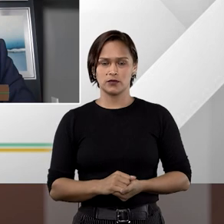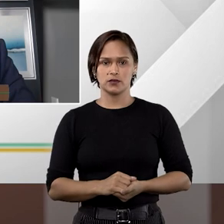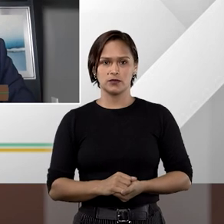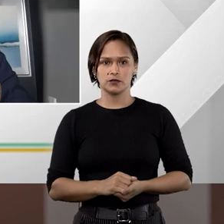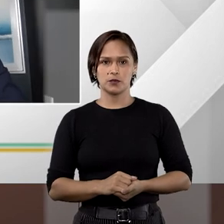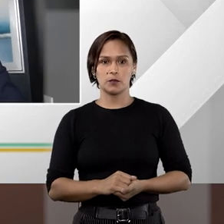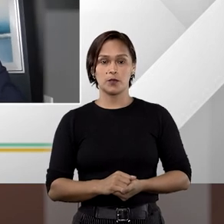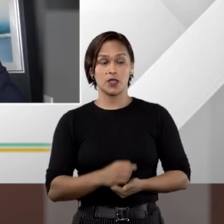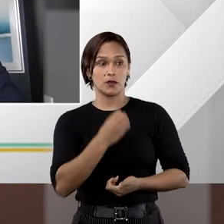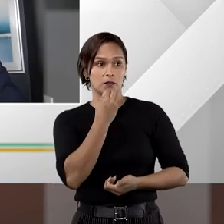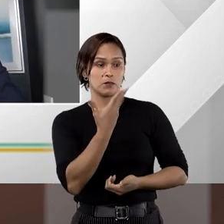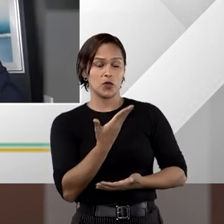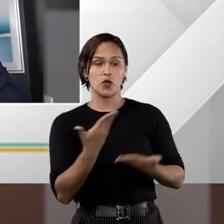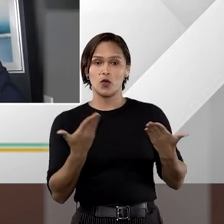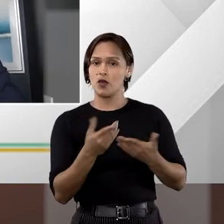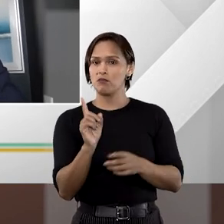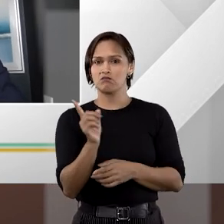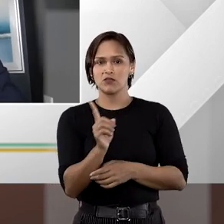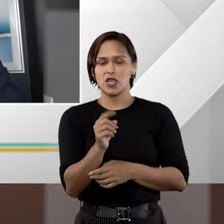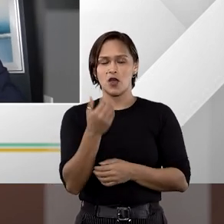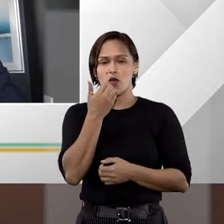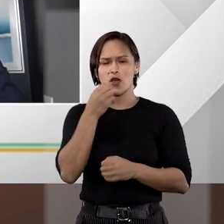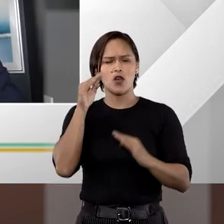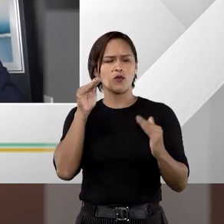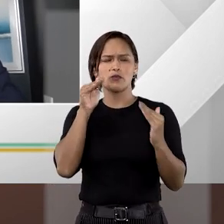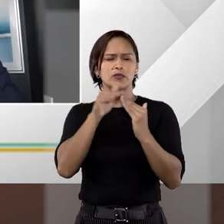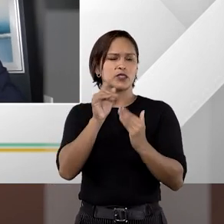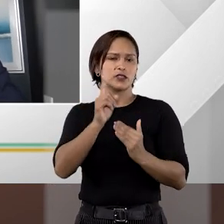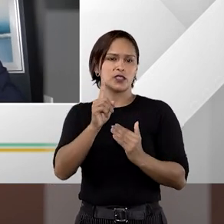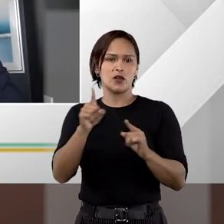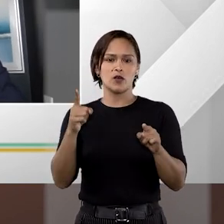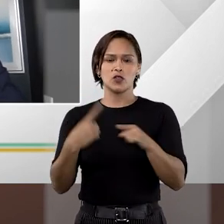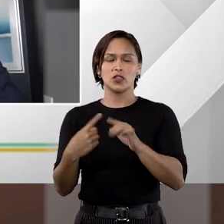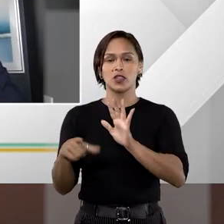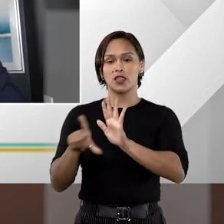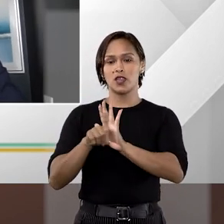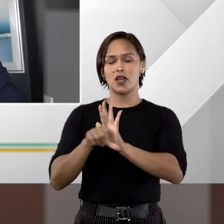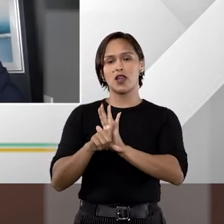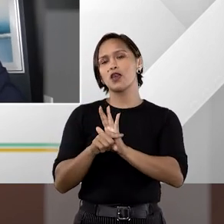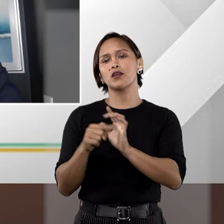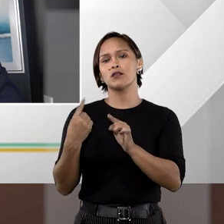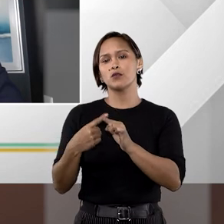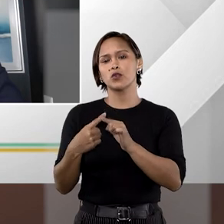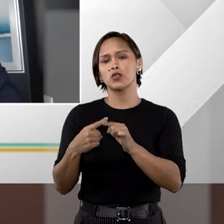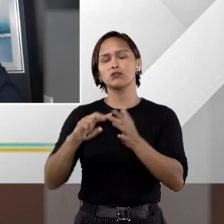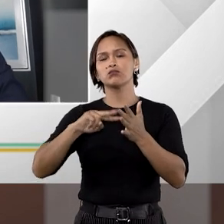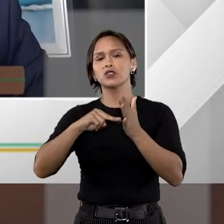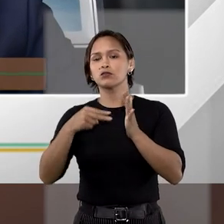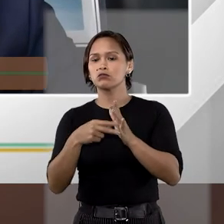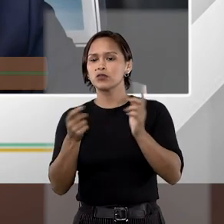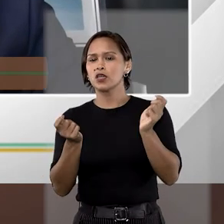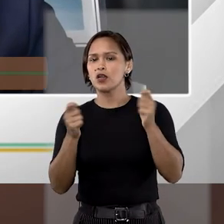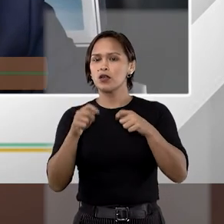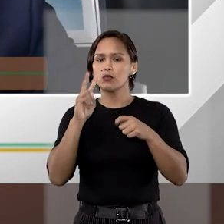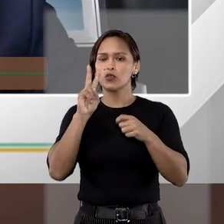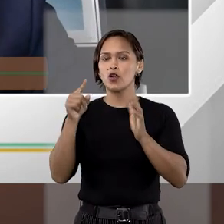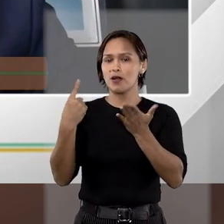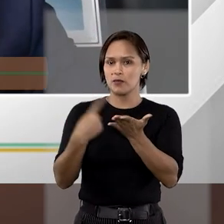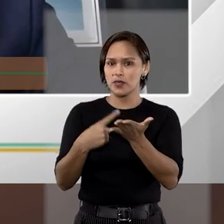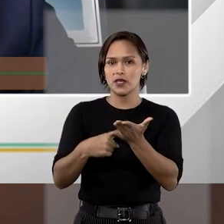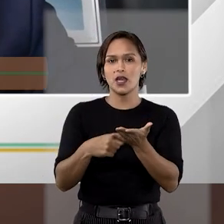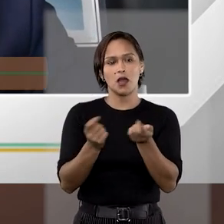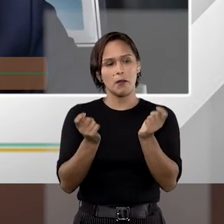a Fátima não não é objetivamente não está prevista Mas isso não significa que não seja